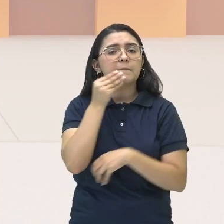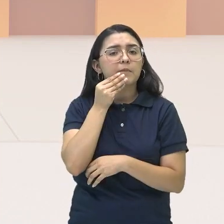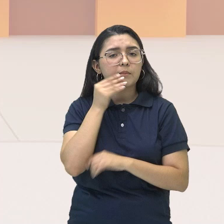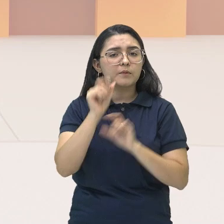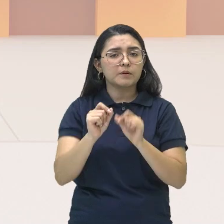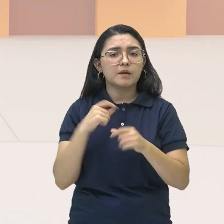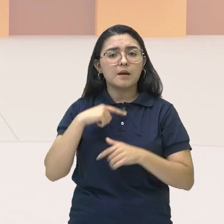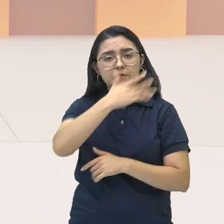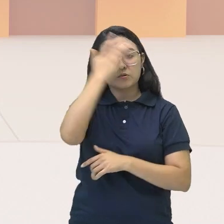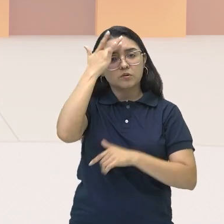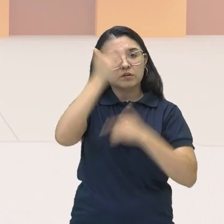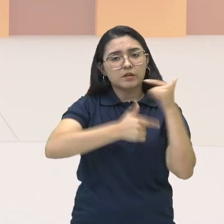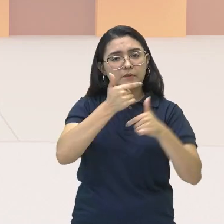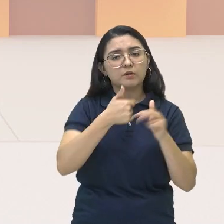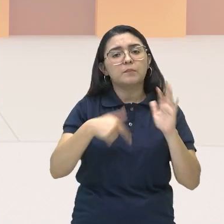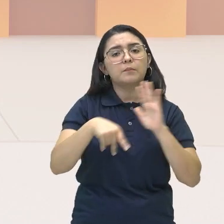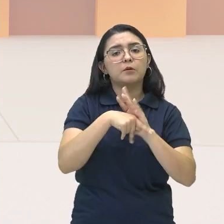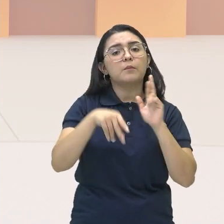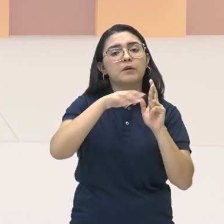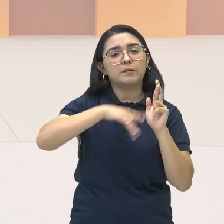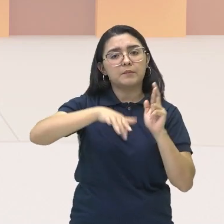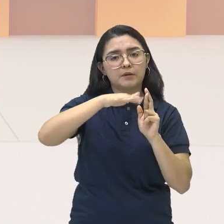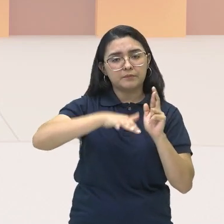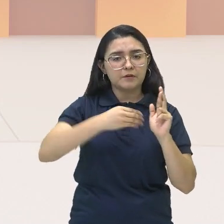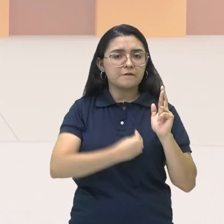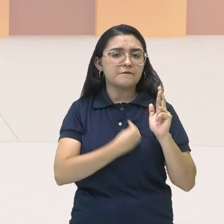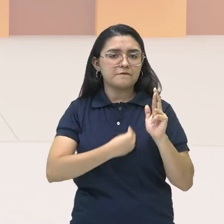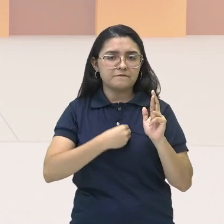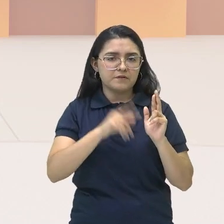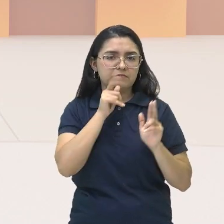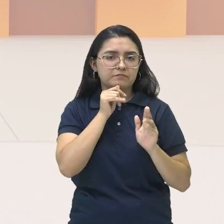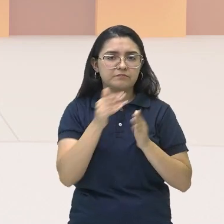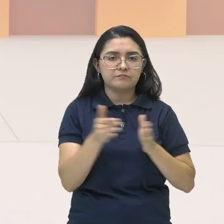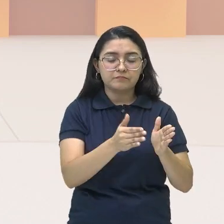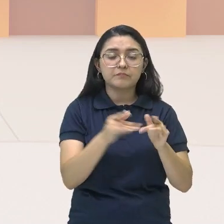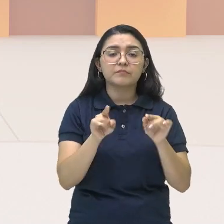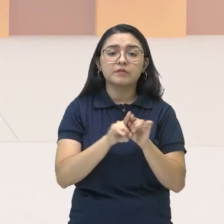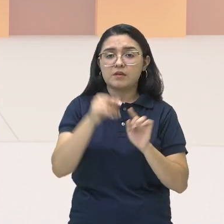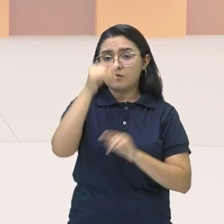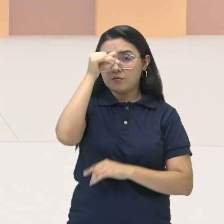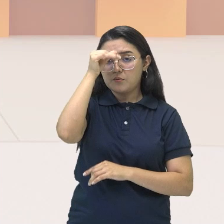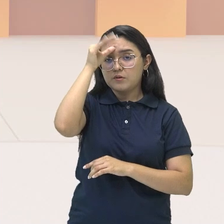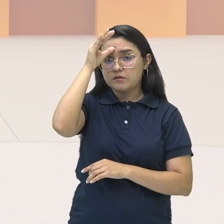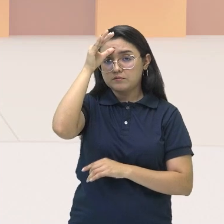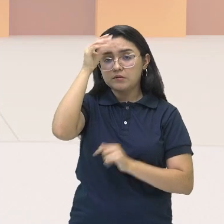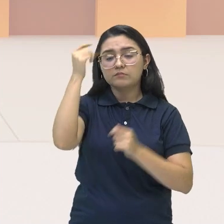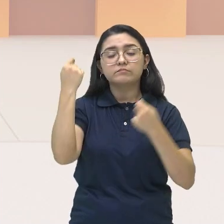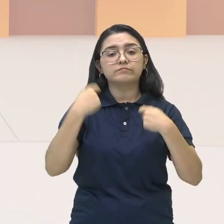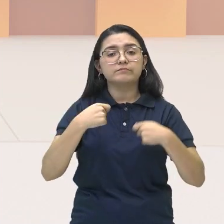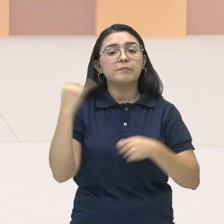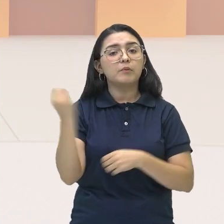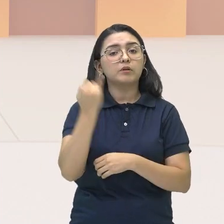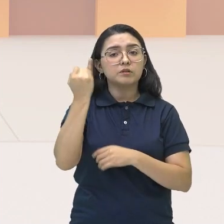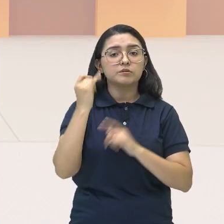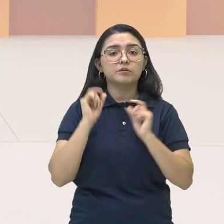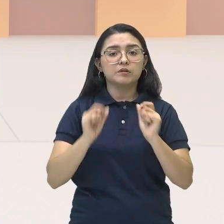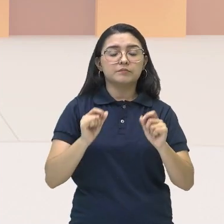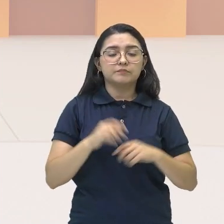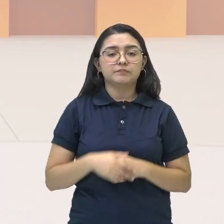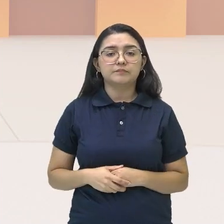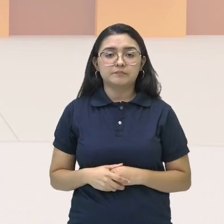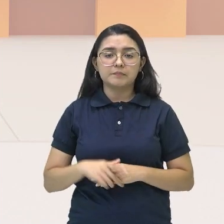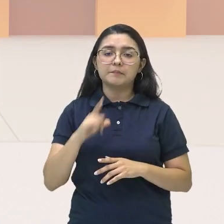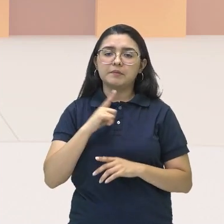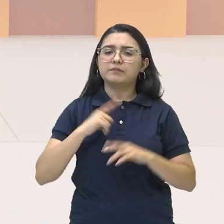ao trabalhador, né, que vive ali, ter conhecimentos necessários para